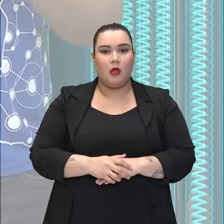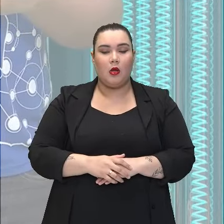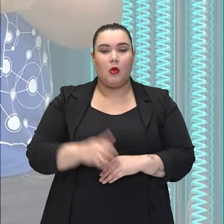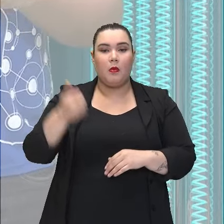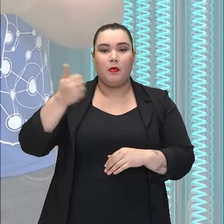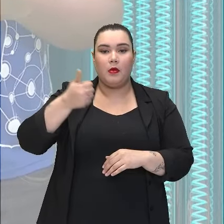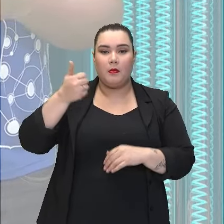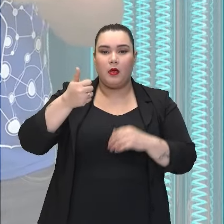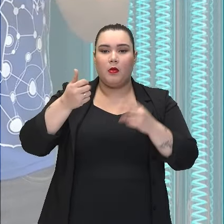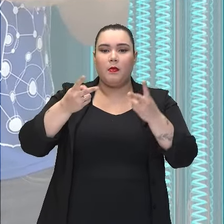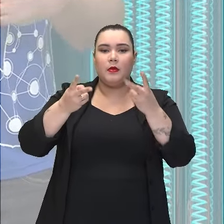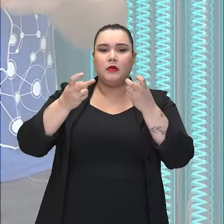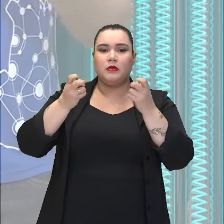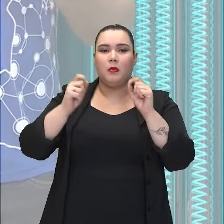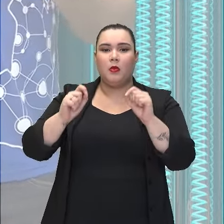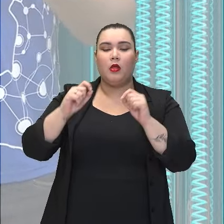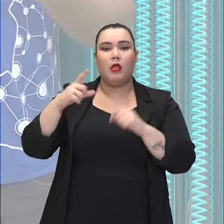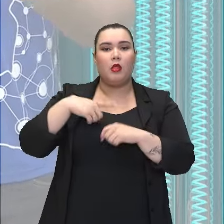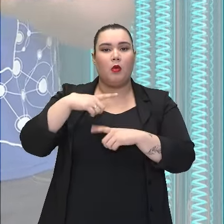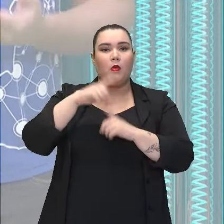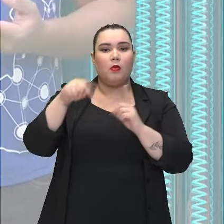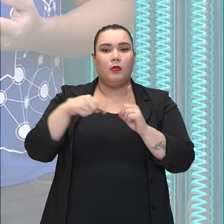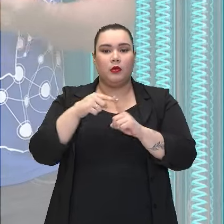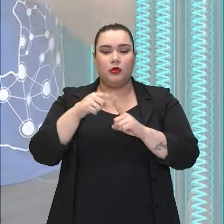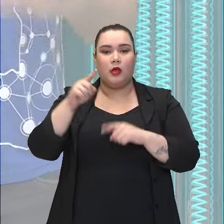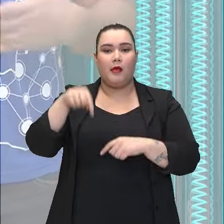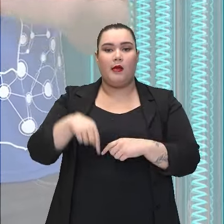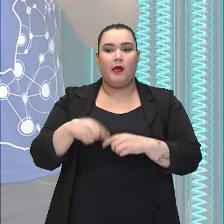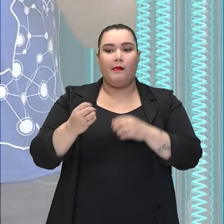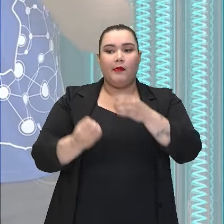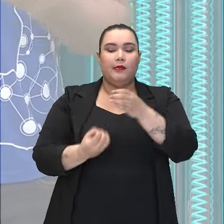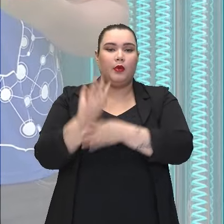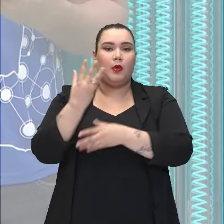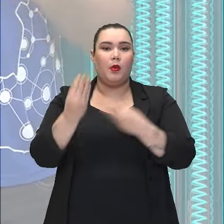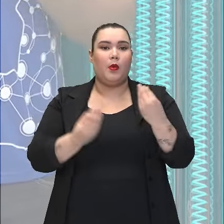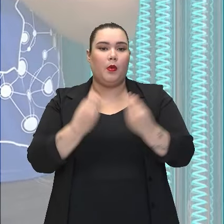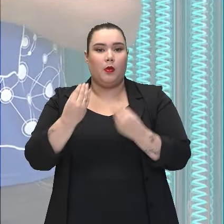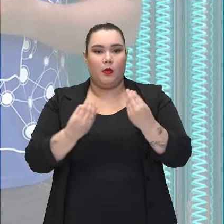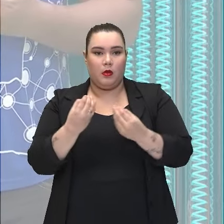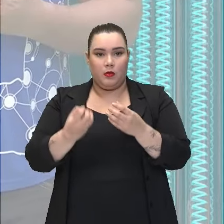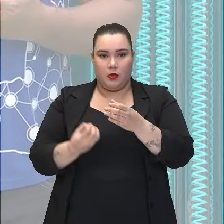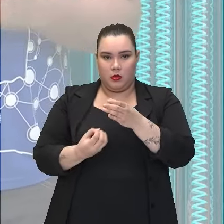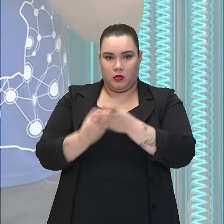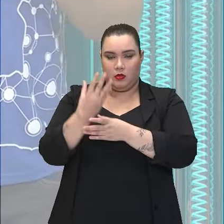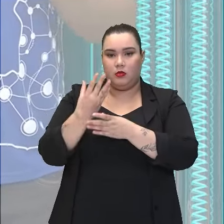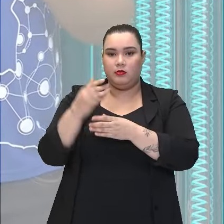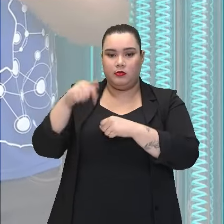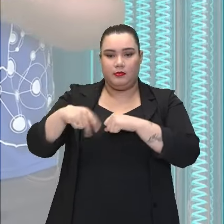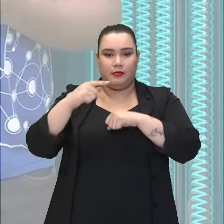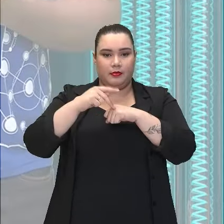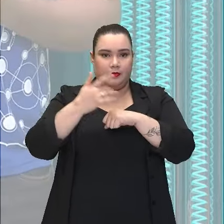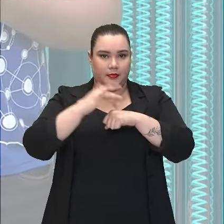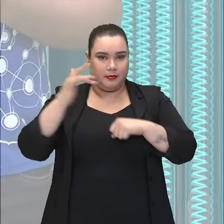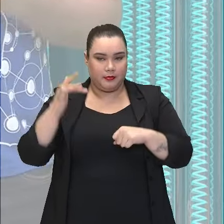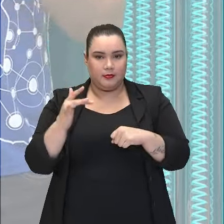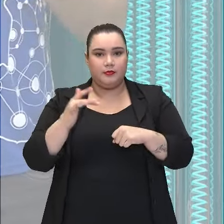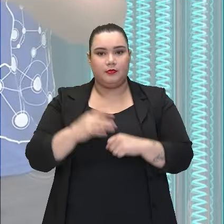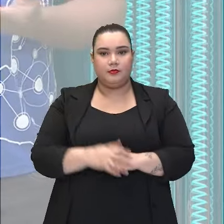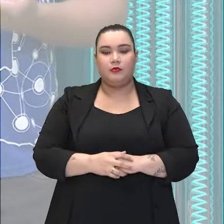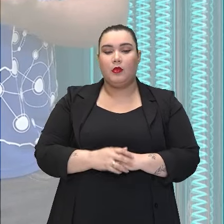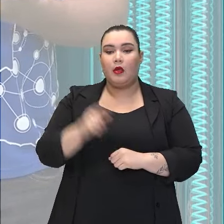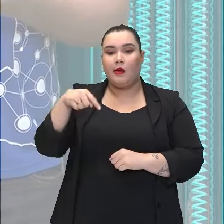percebemos que ele tem a intenção aí de contar a origem, de como surgiu o diamante. Ele conta isso de